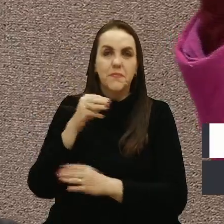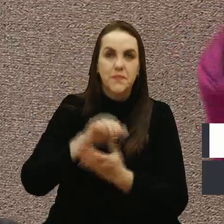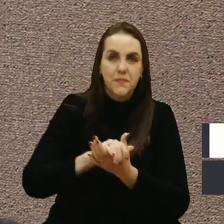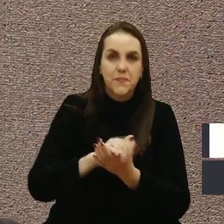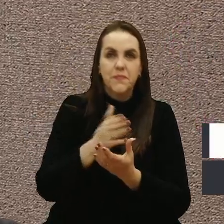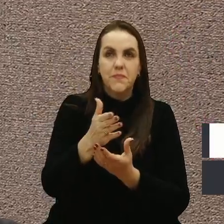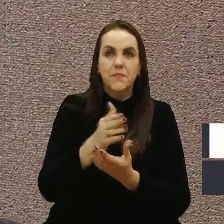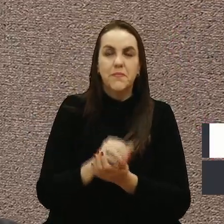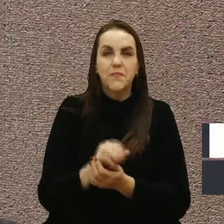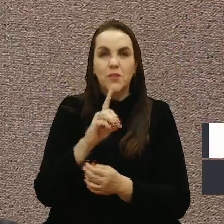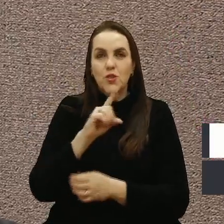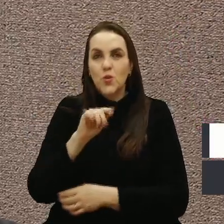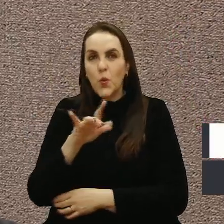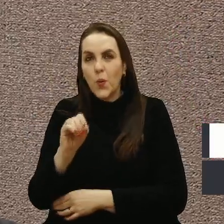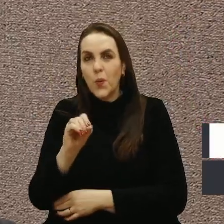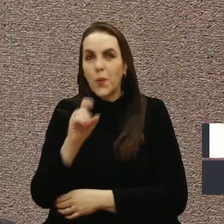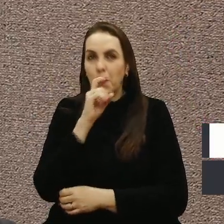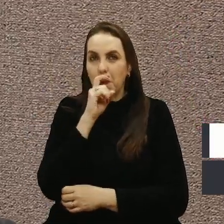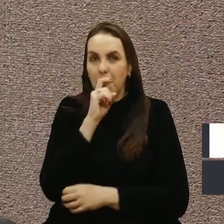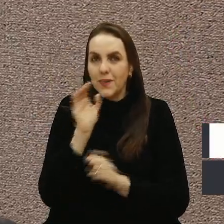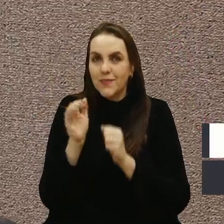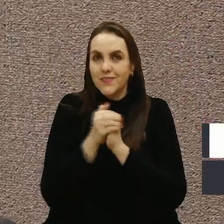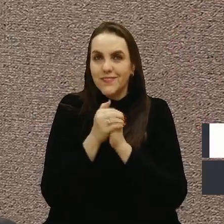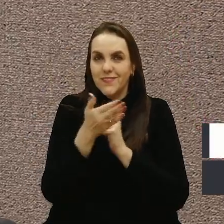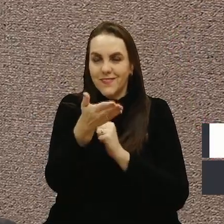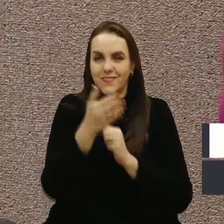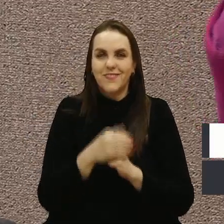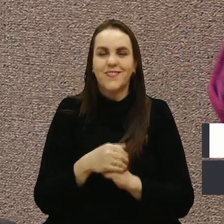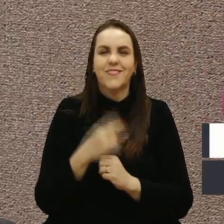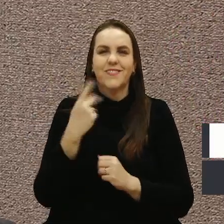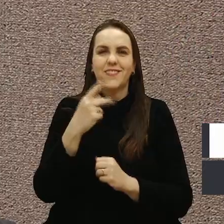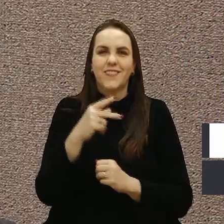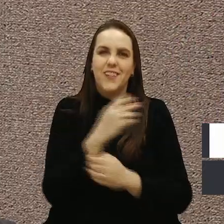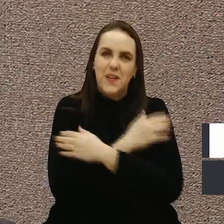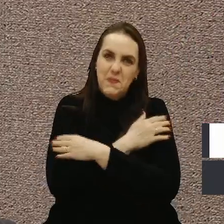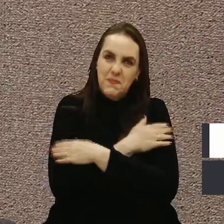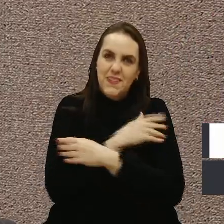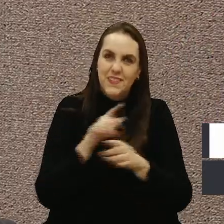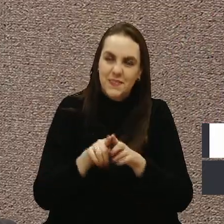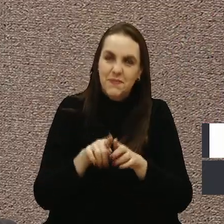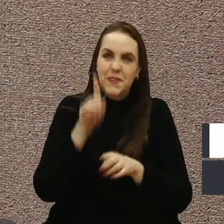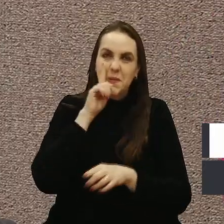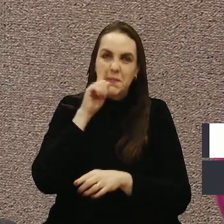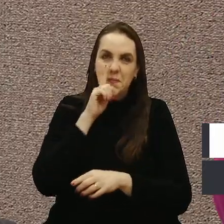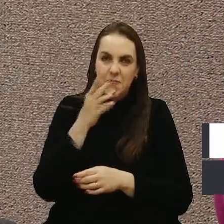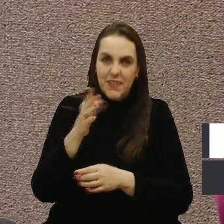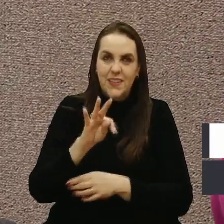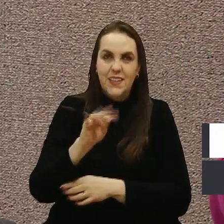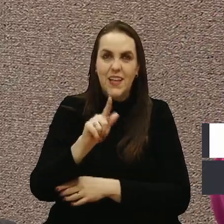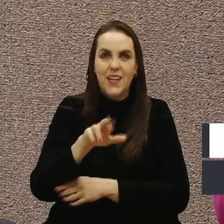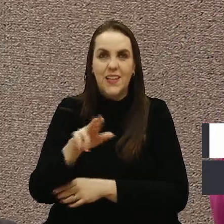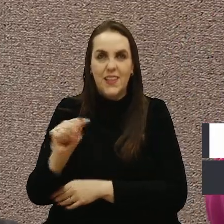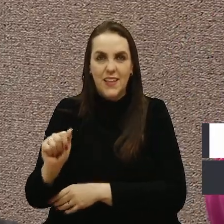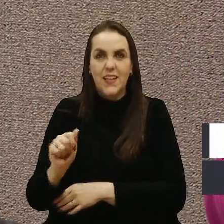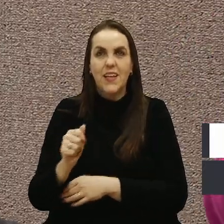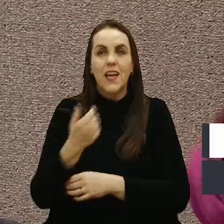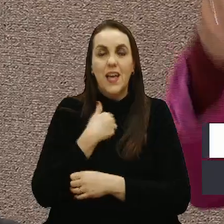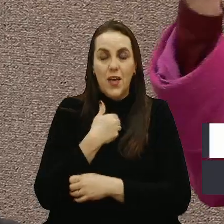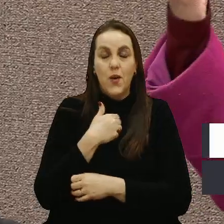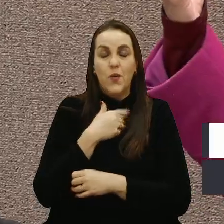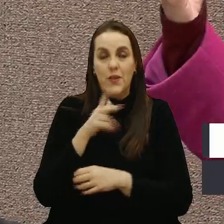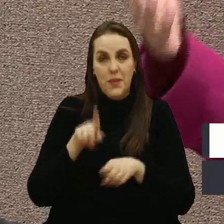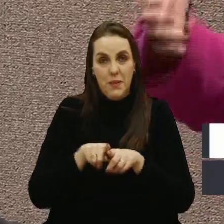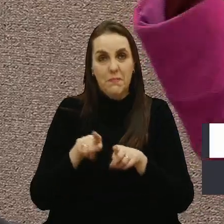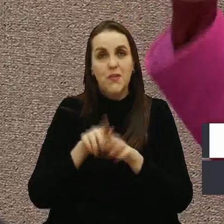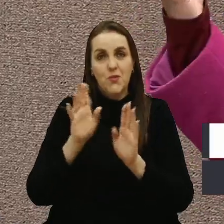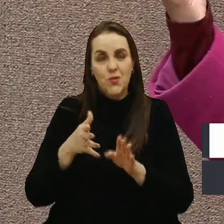Diogo que está escondidinho lá atrás, que é o pai da Sofia. Um abraço também para a mãe, para a Thalita. Eu fui Prenda Mirim do Rio Grande do Sul e